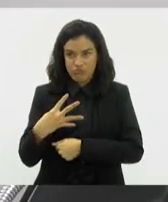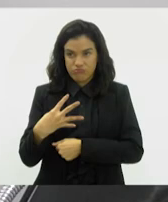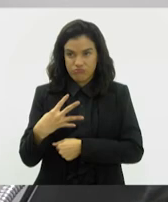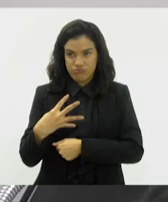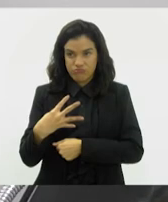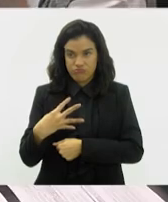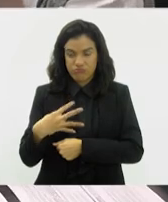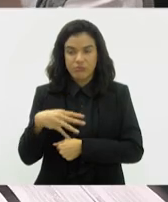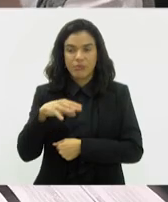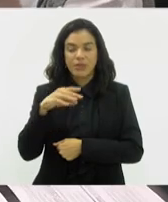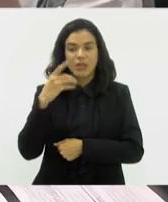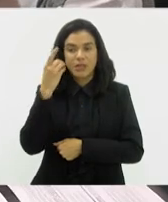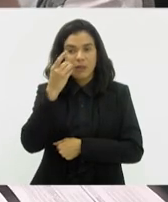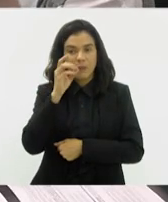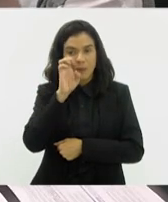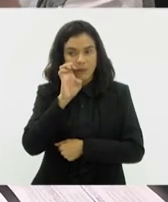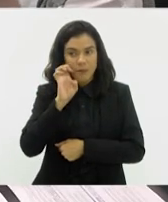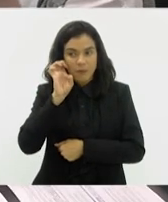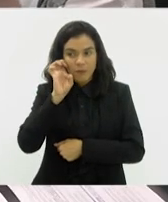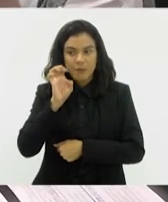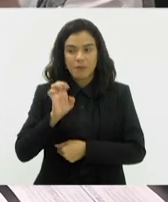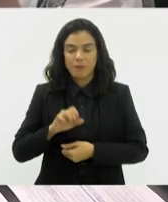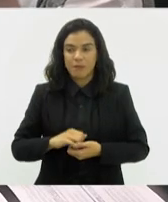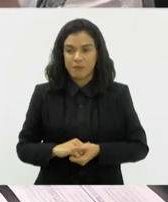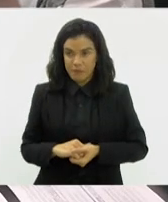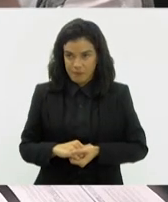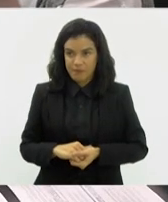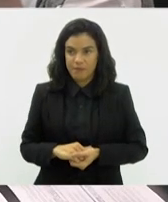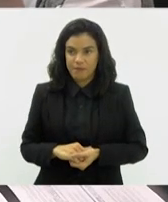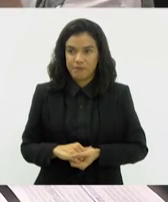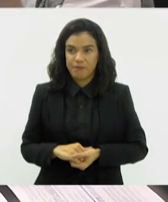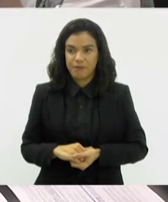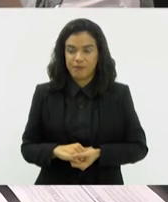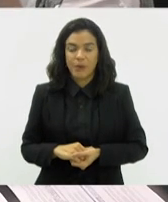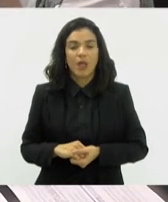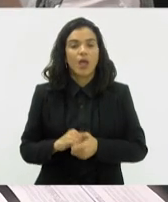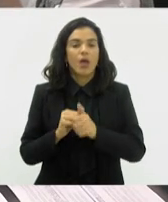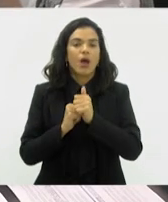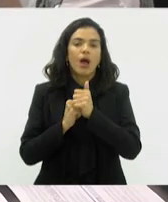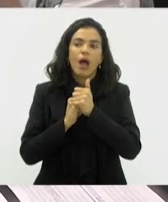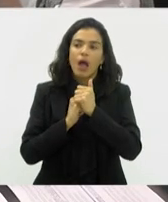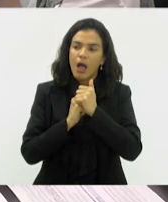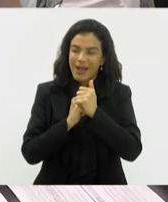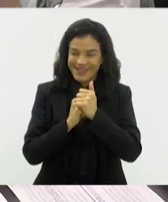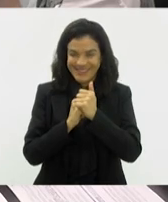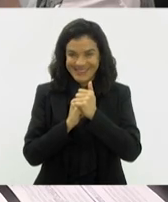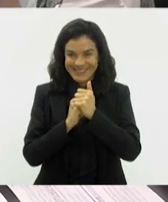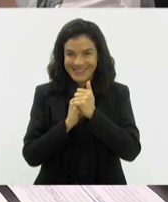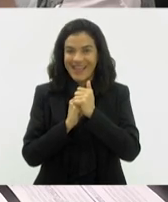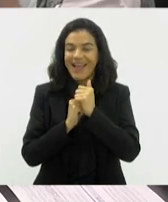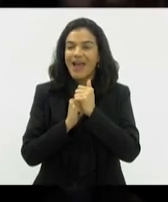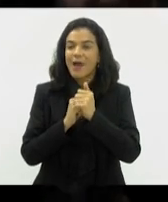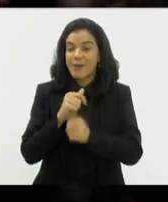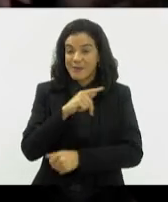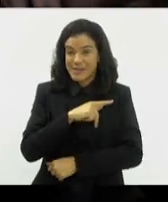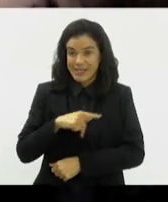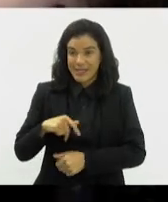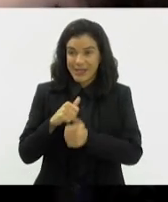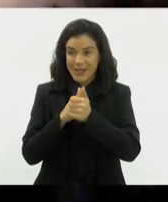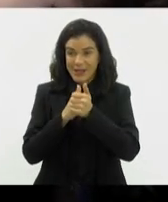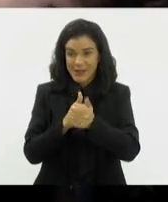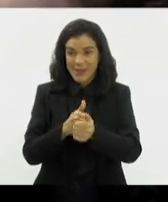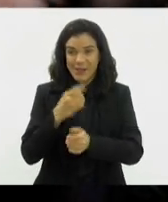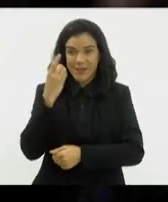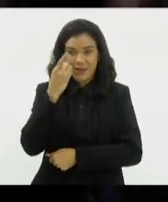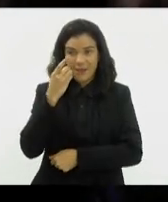Deputada Érica Takimoto. Já tem uma divergência. Presidente, acompanho o deputado